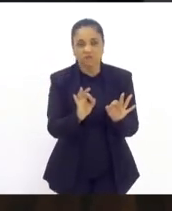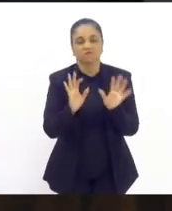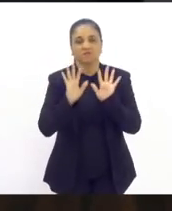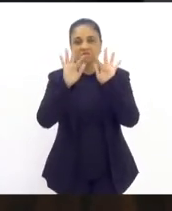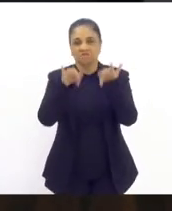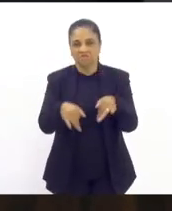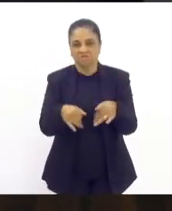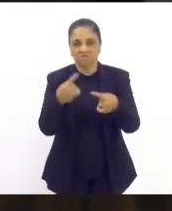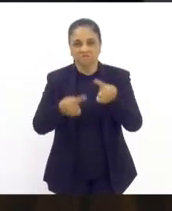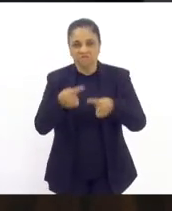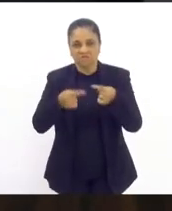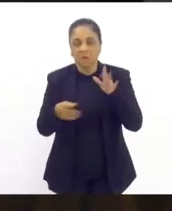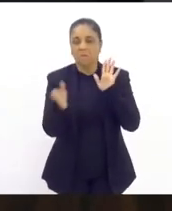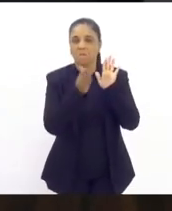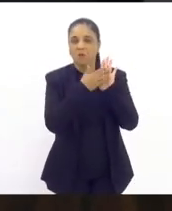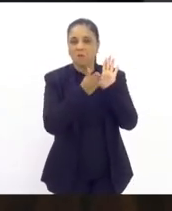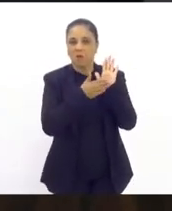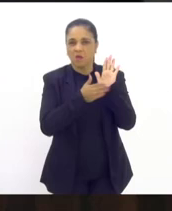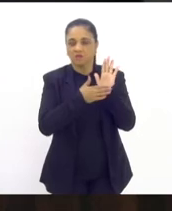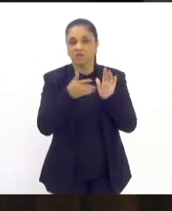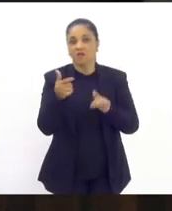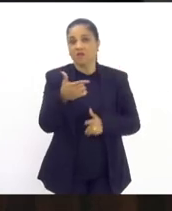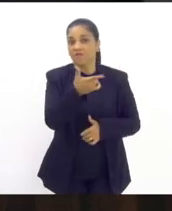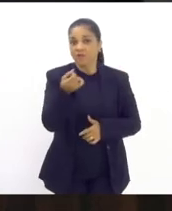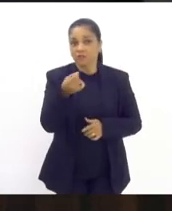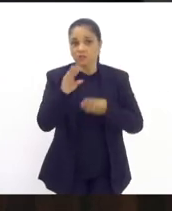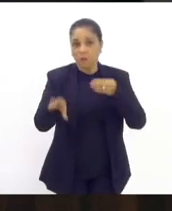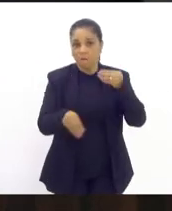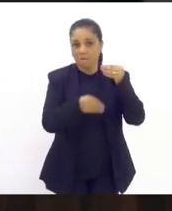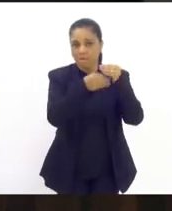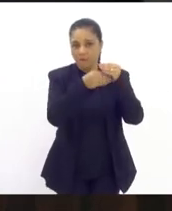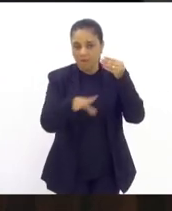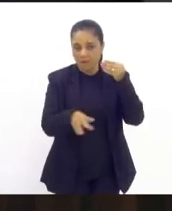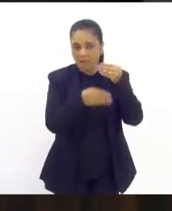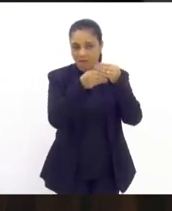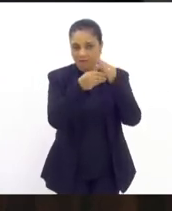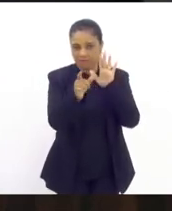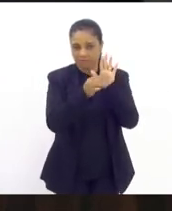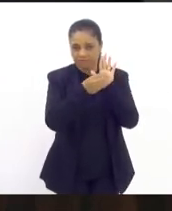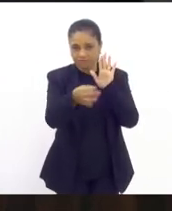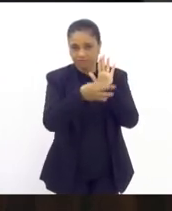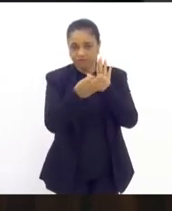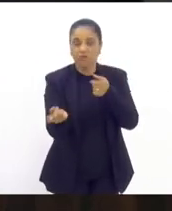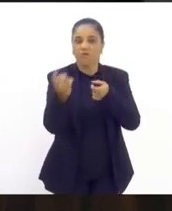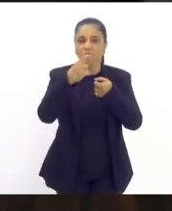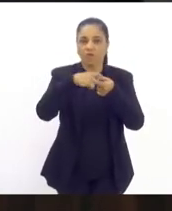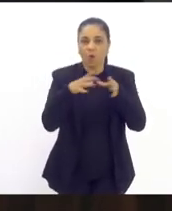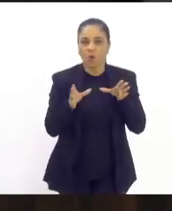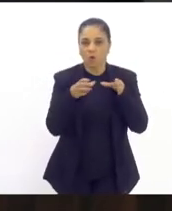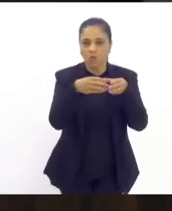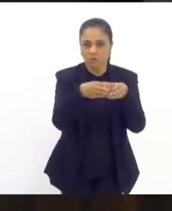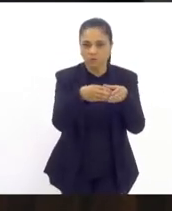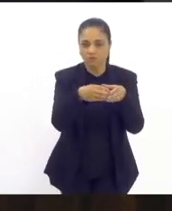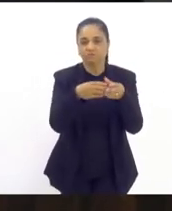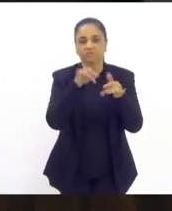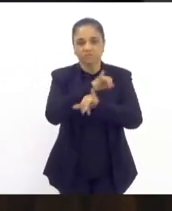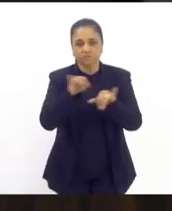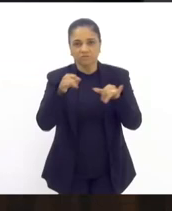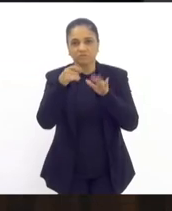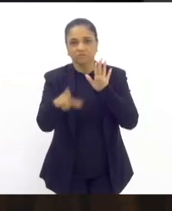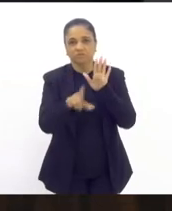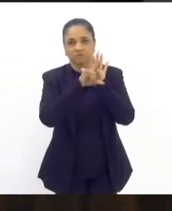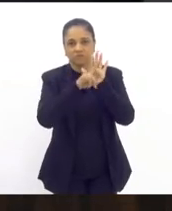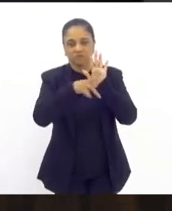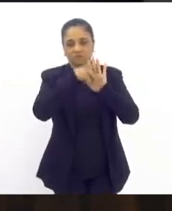apresente proposta recebeu 20 emendas e retorna às comissões anuncio o projeto de